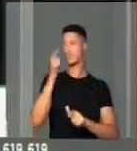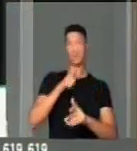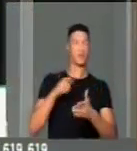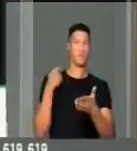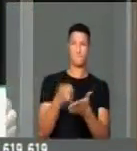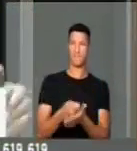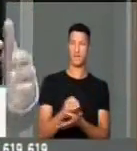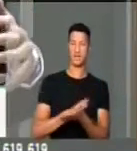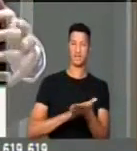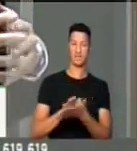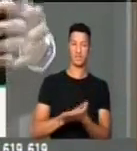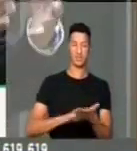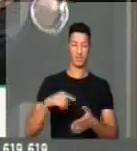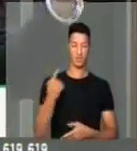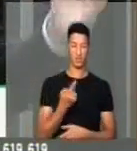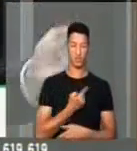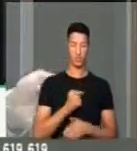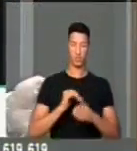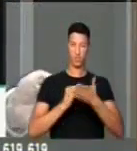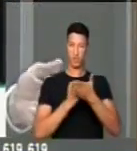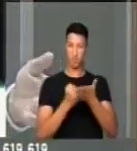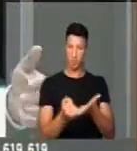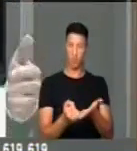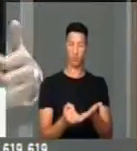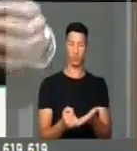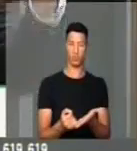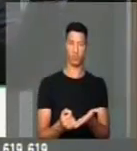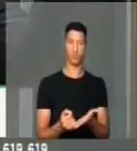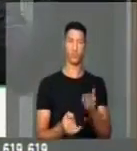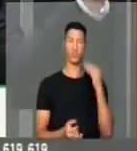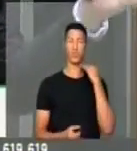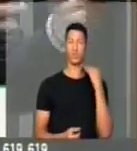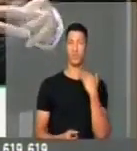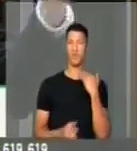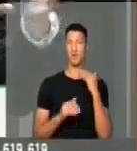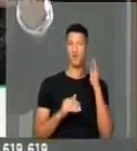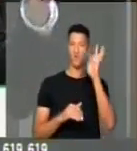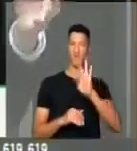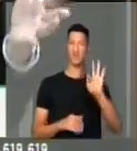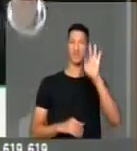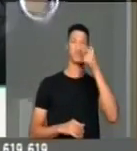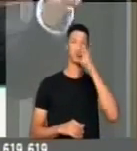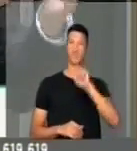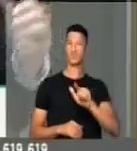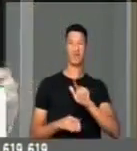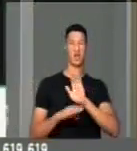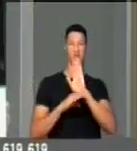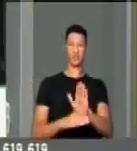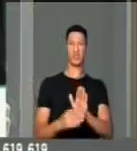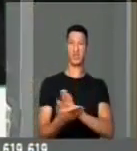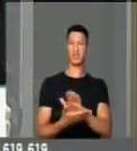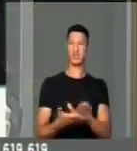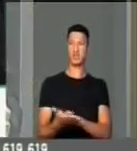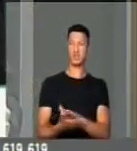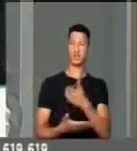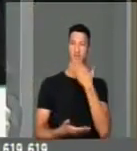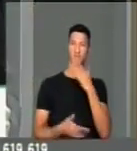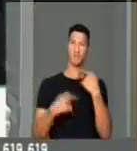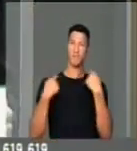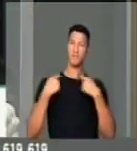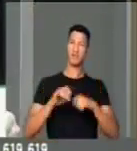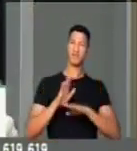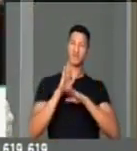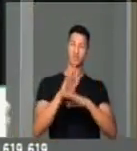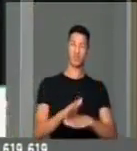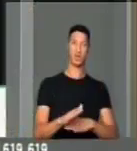pagar mais os impostos, os bancos federais não estão ajudando da forma que precisava